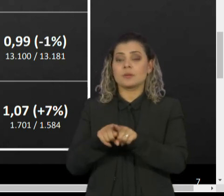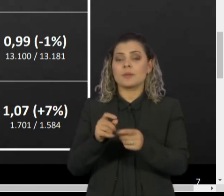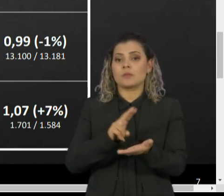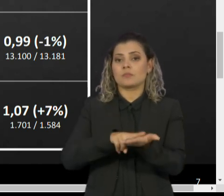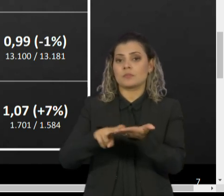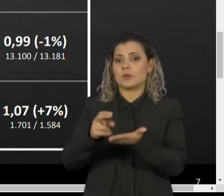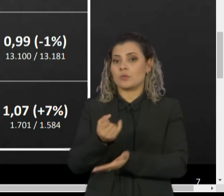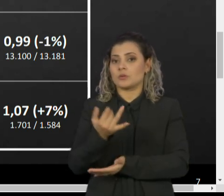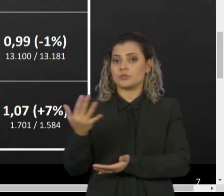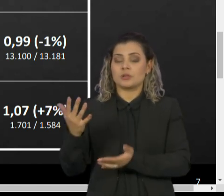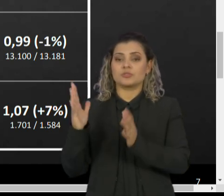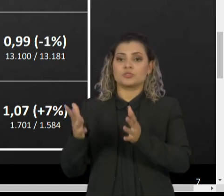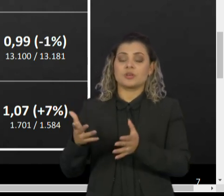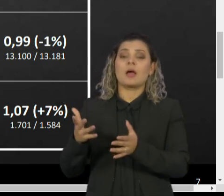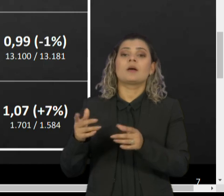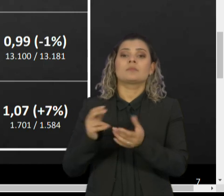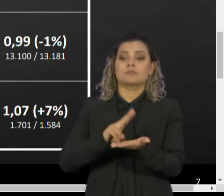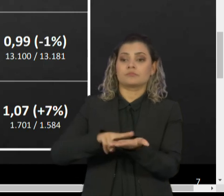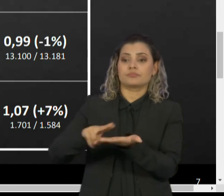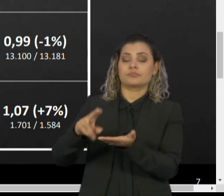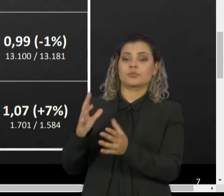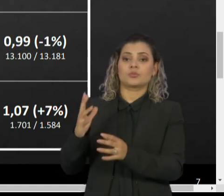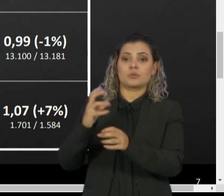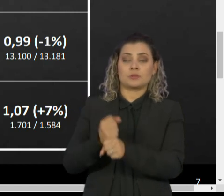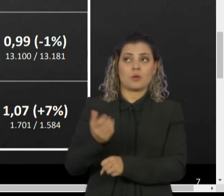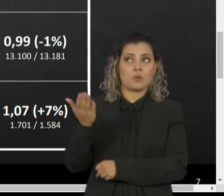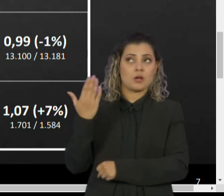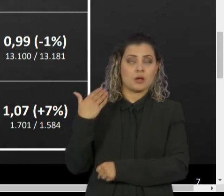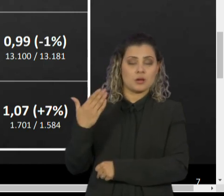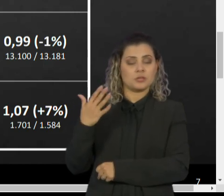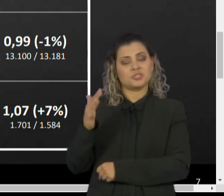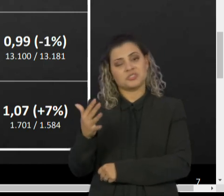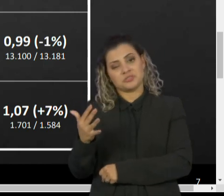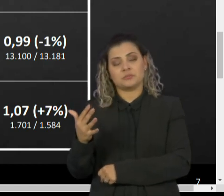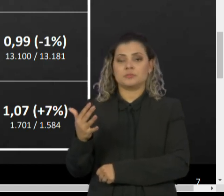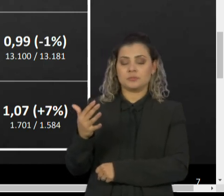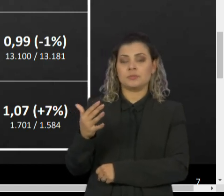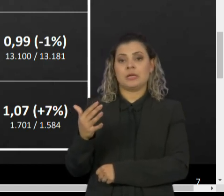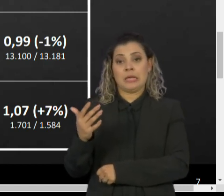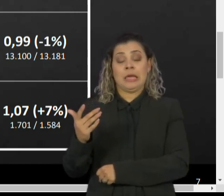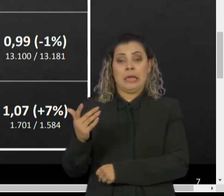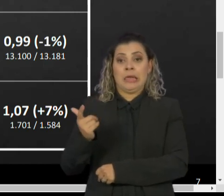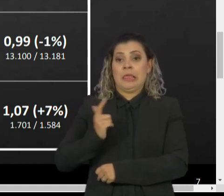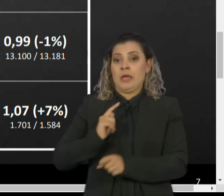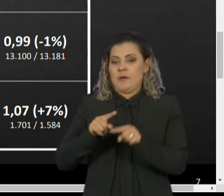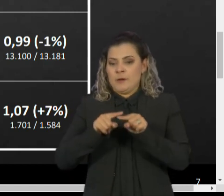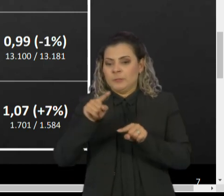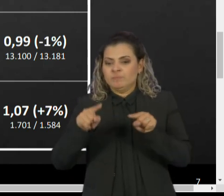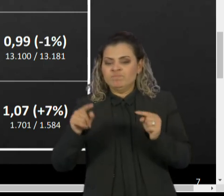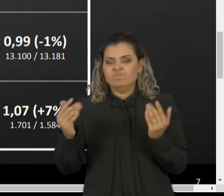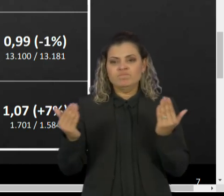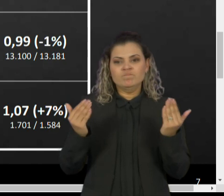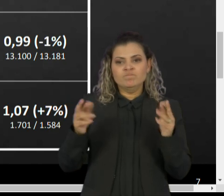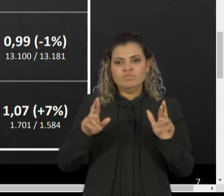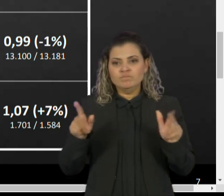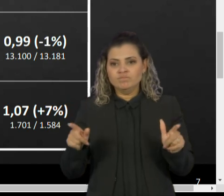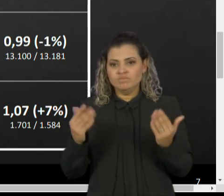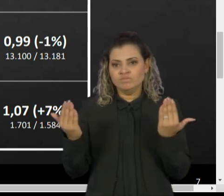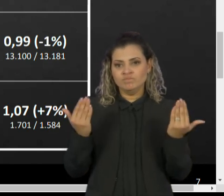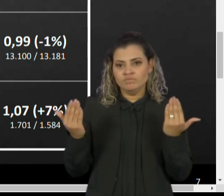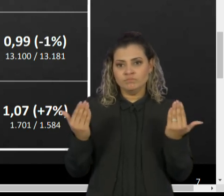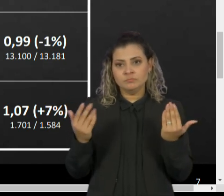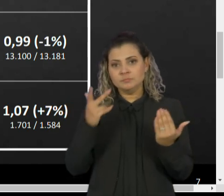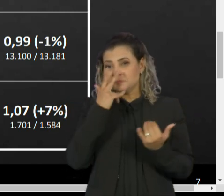internações, nós evoluímos aqui de um total de internações, tivemos uma variação aqui